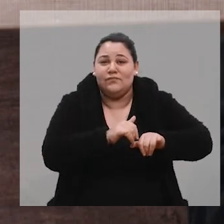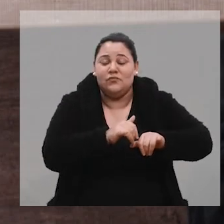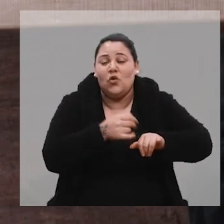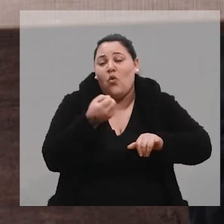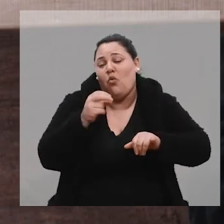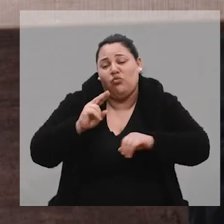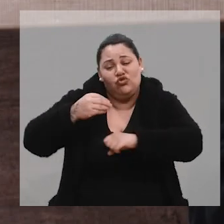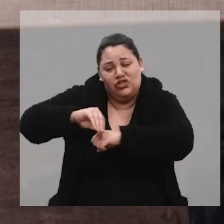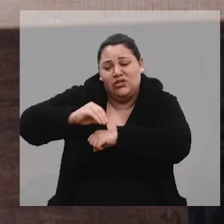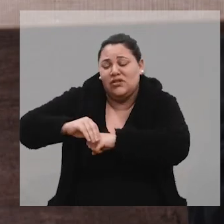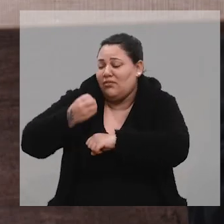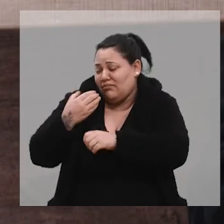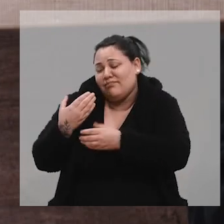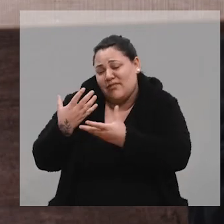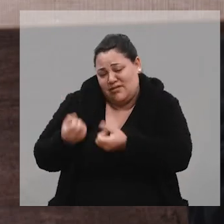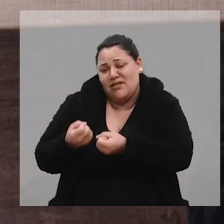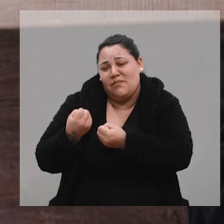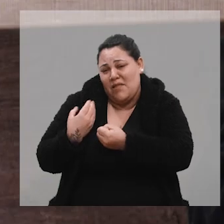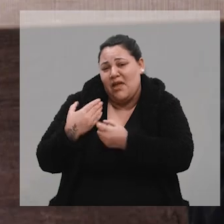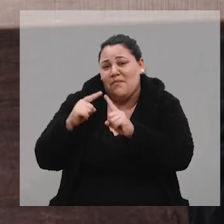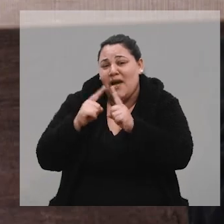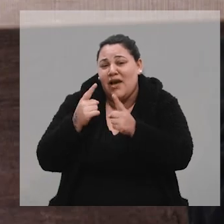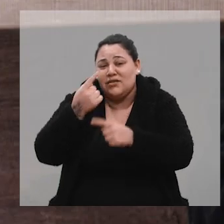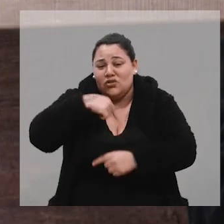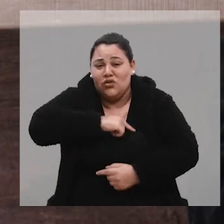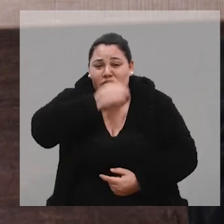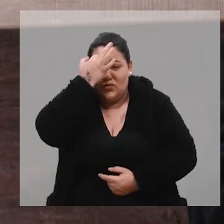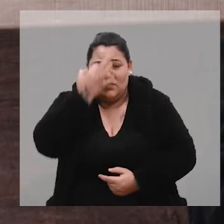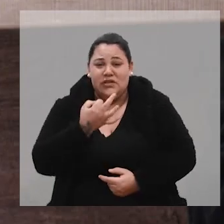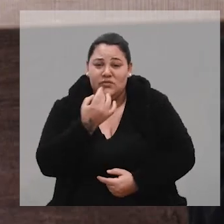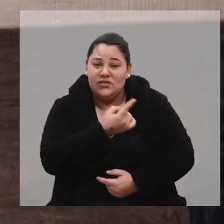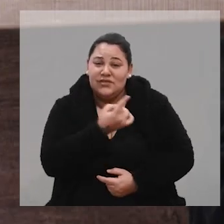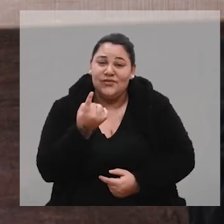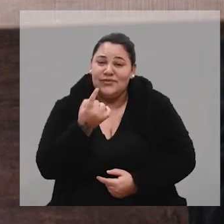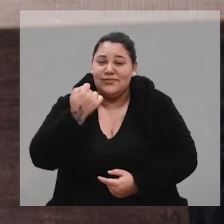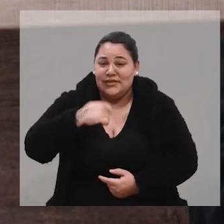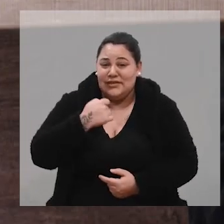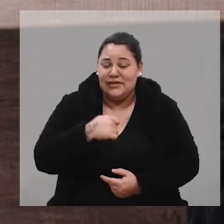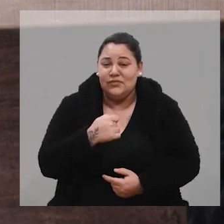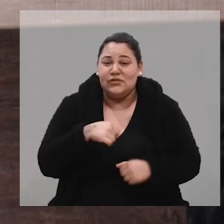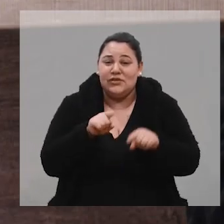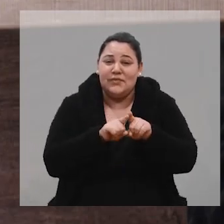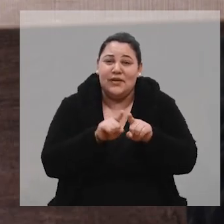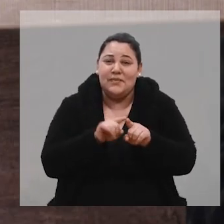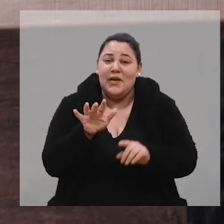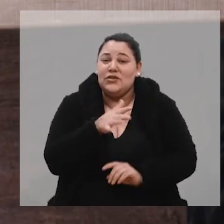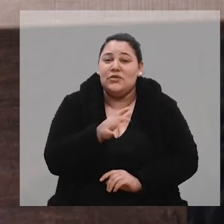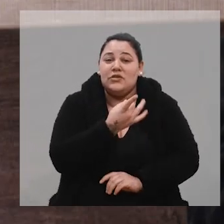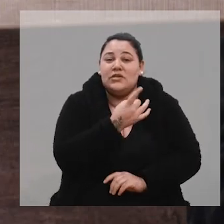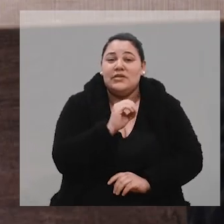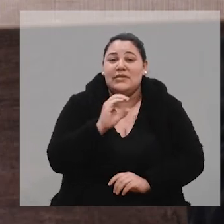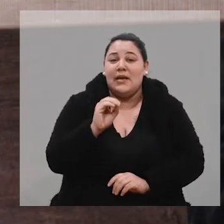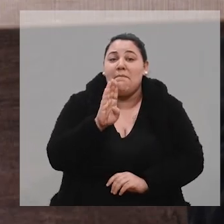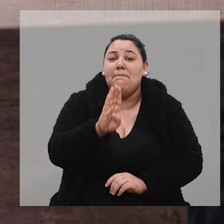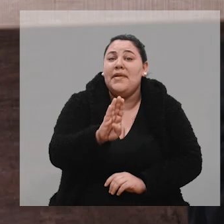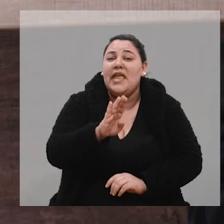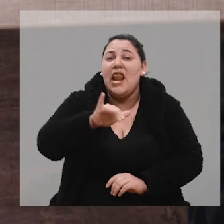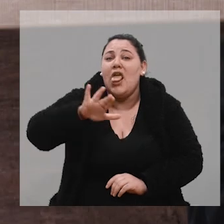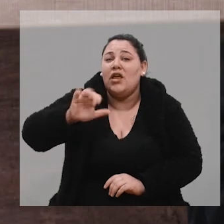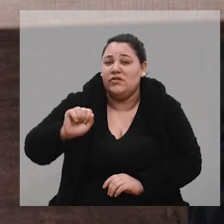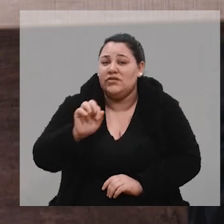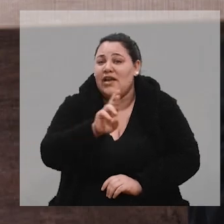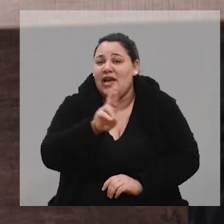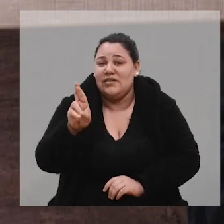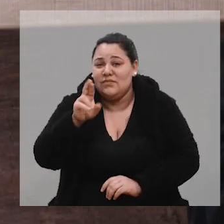feitos são bem-vindos, mas nós entendemos que eu acho que no mínimo nós estaríamos precisando aí de 100 bilhões